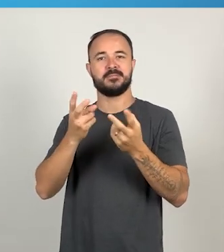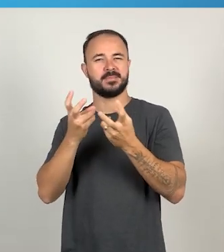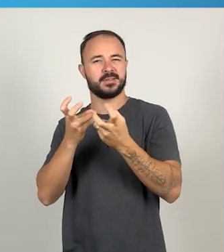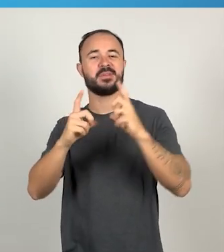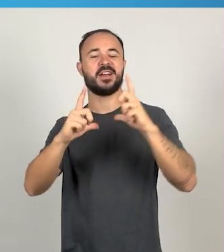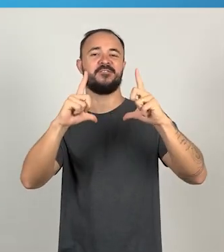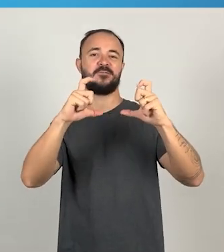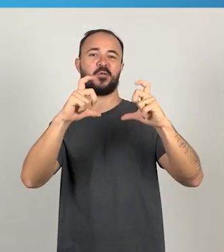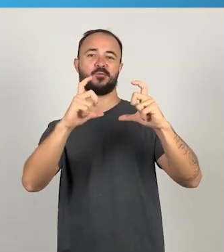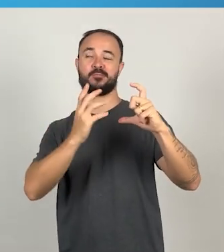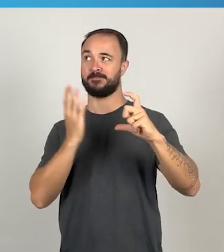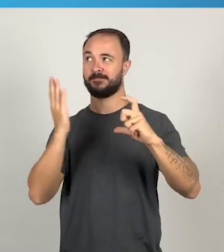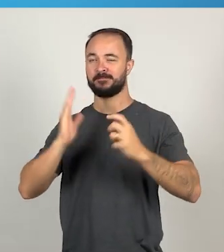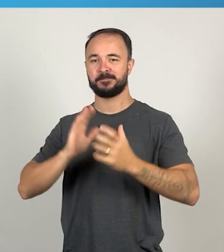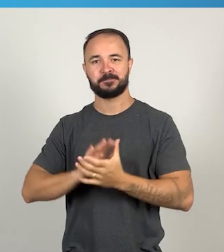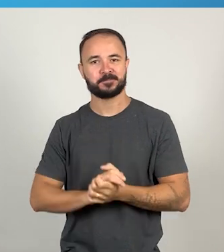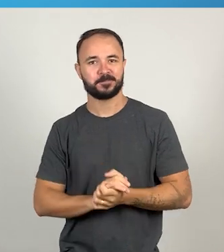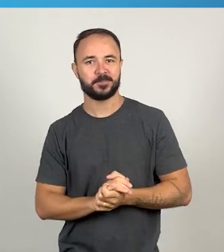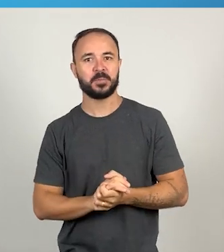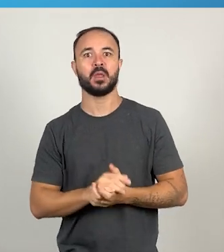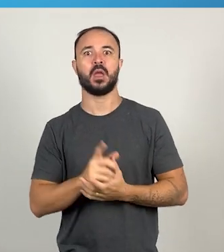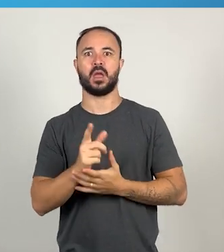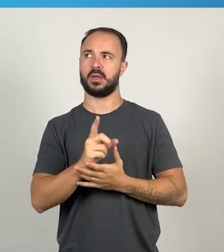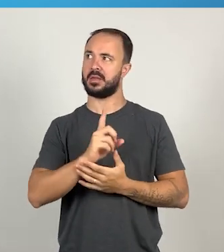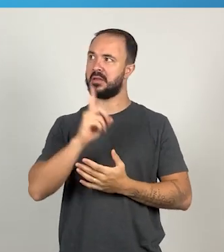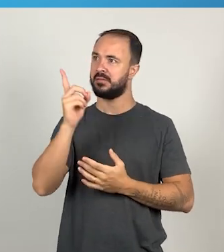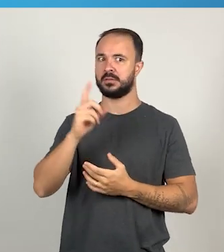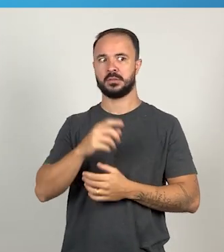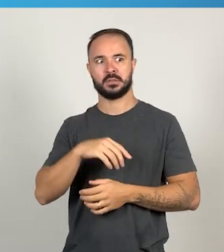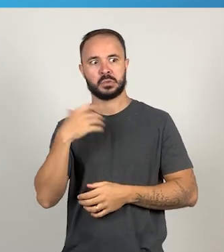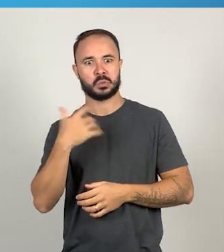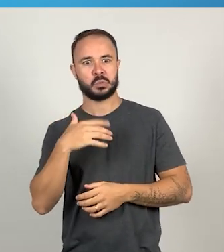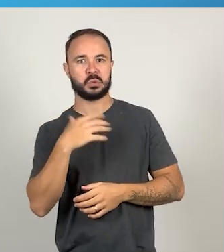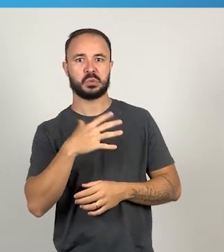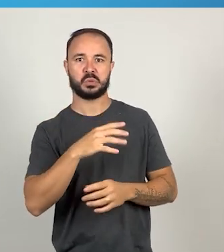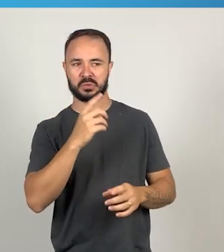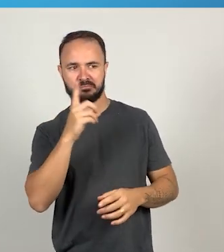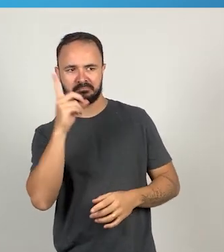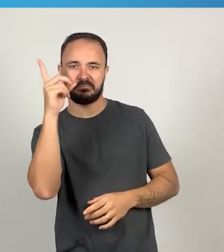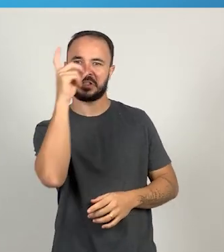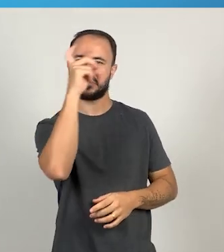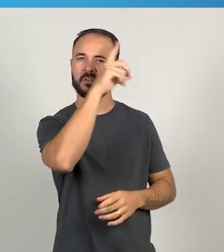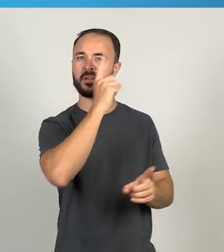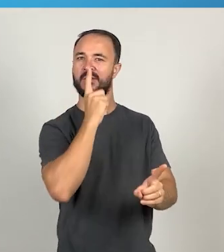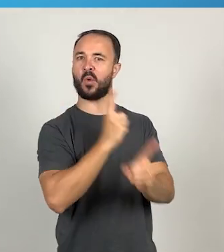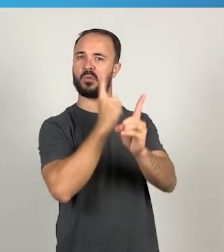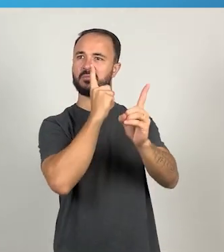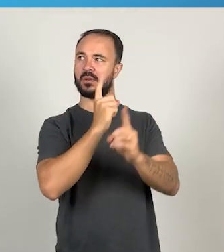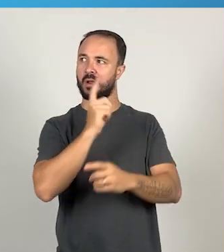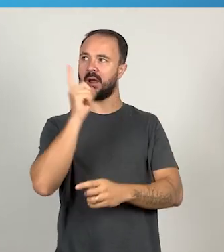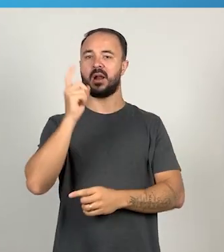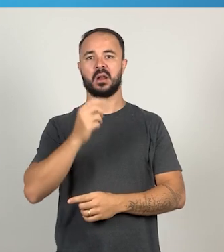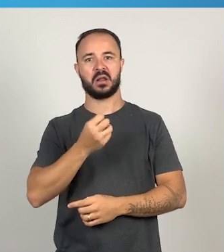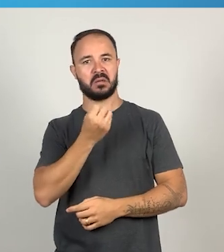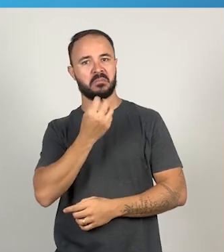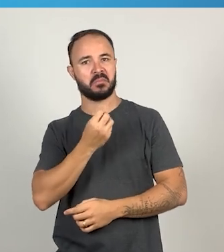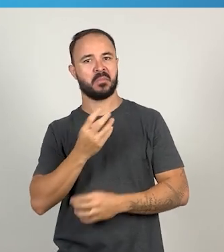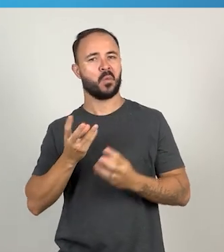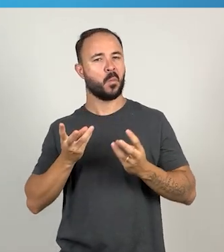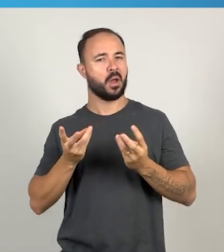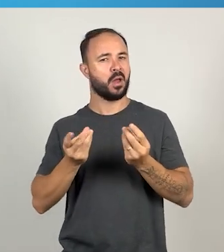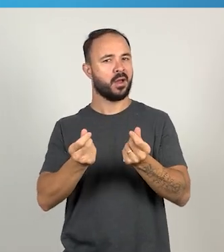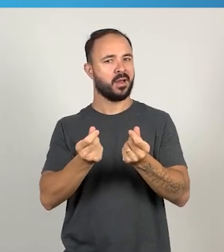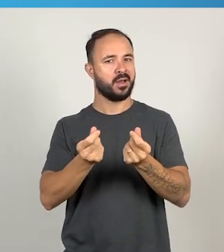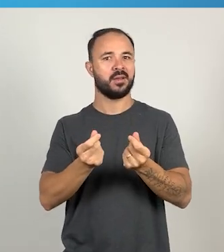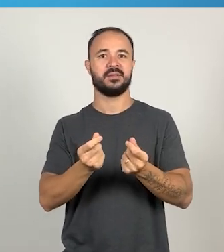pessoal. Essa fotografia ela é uma raridade. Ela mostra o interior da antiga igreja de Santa Teresa d'Ávila, que